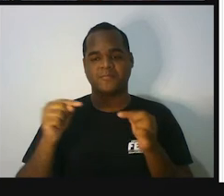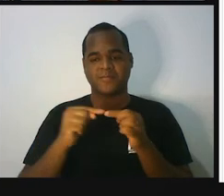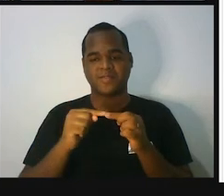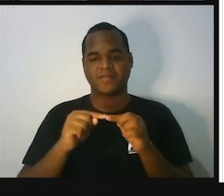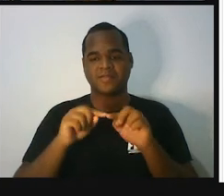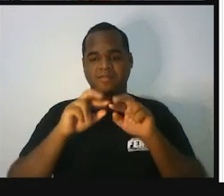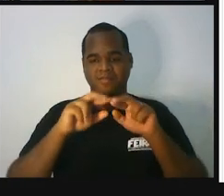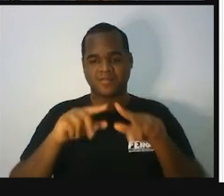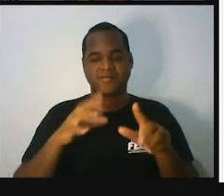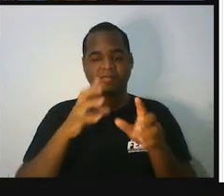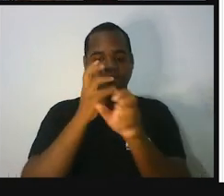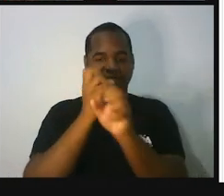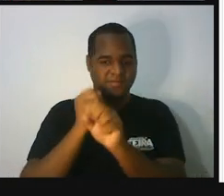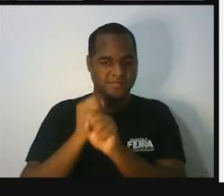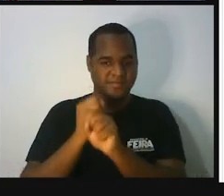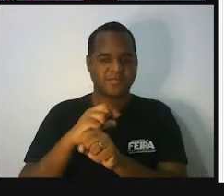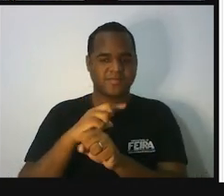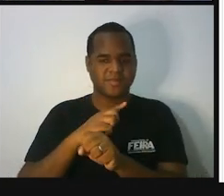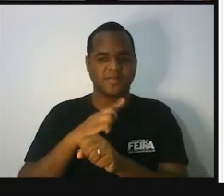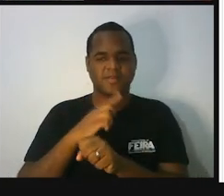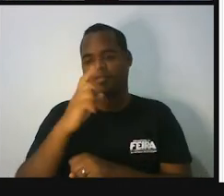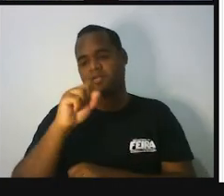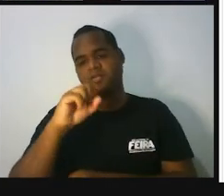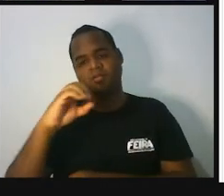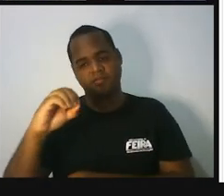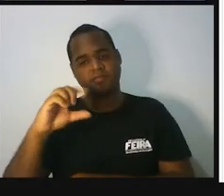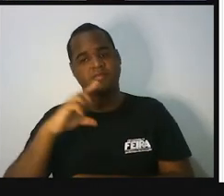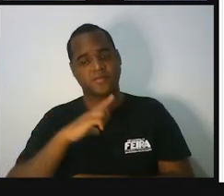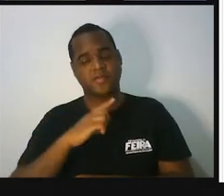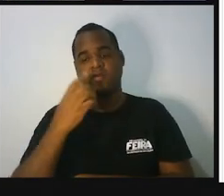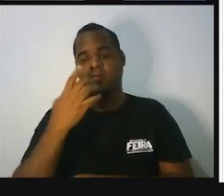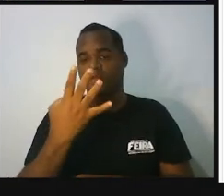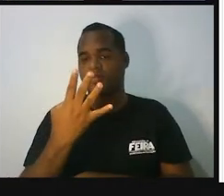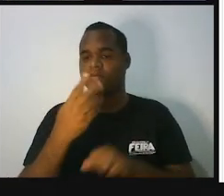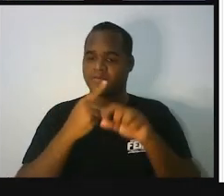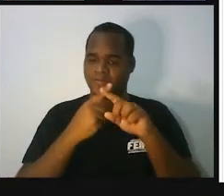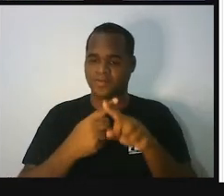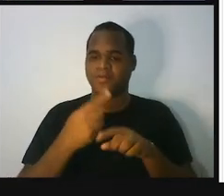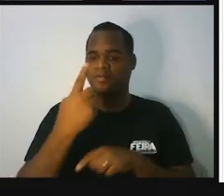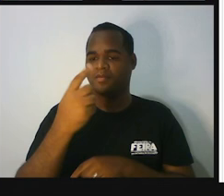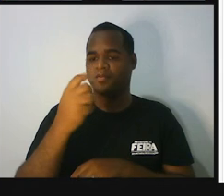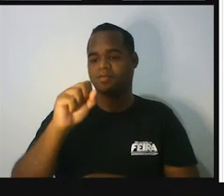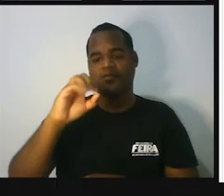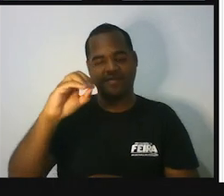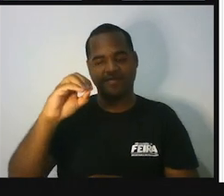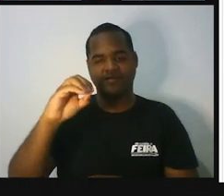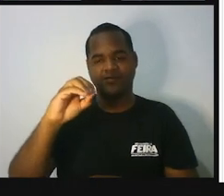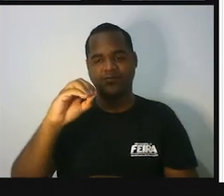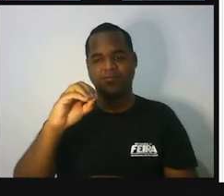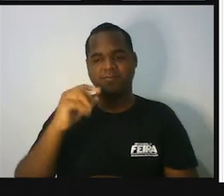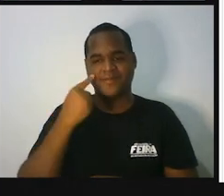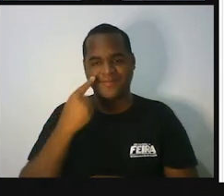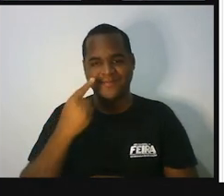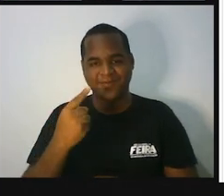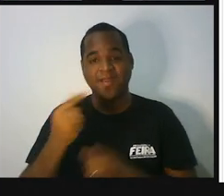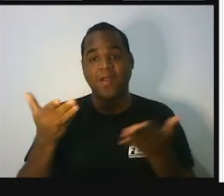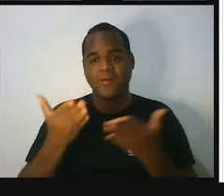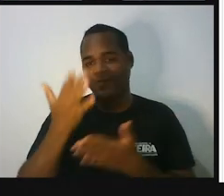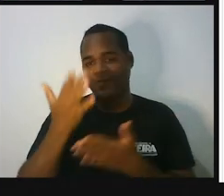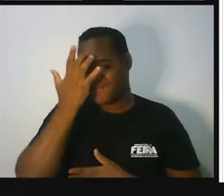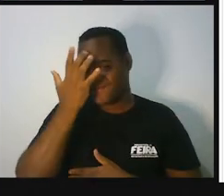um com a soma dos ângulos internos 180, 4 vezes 180. Olha só, agora ficou